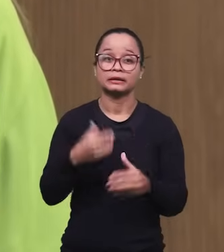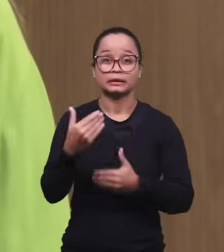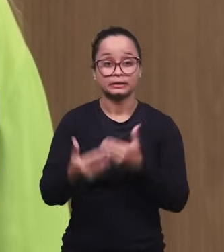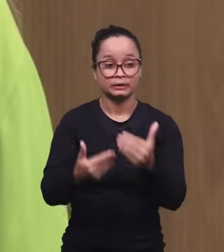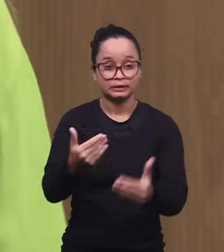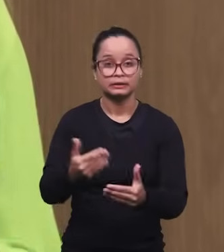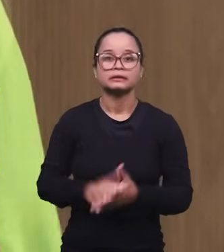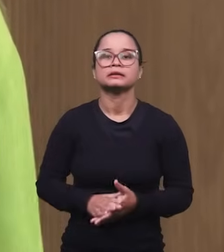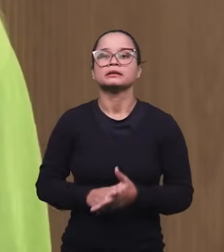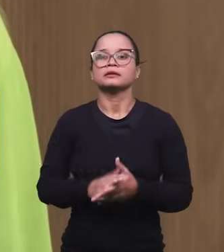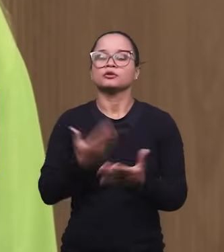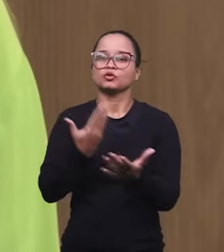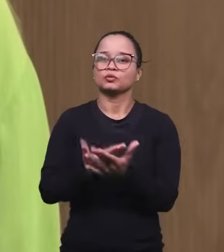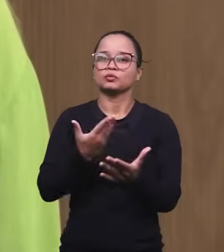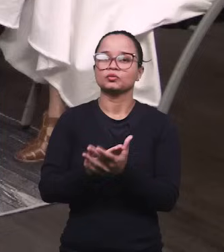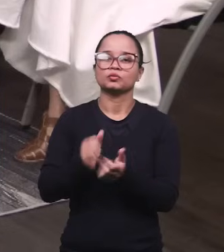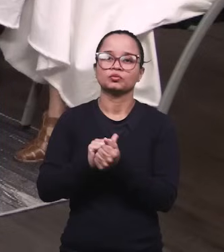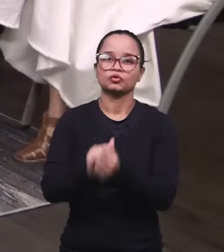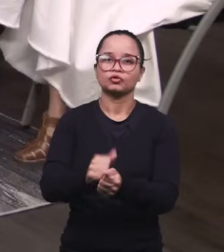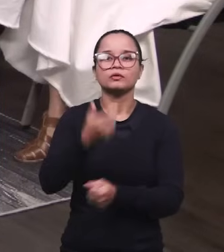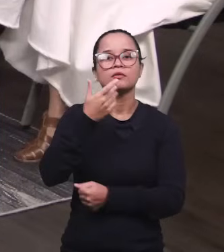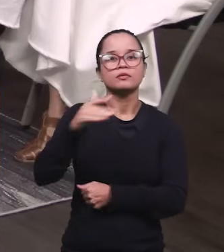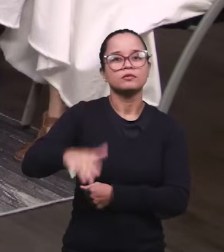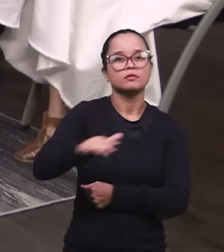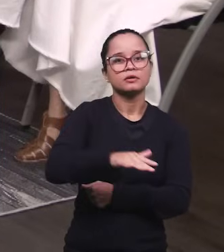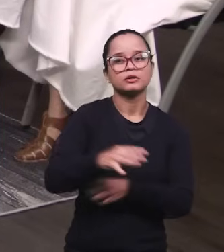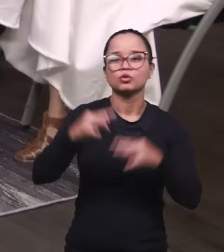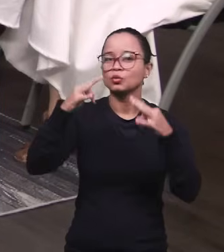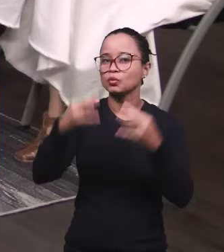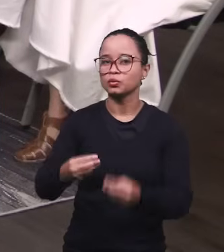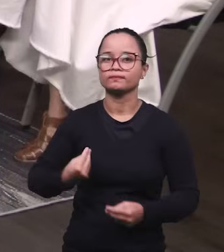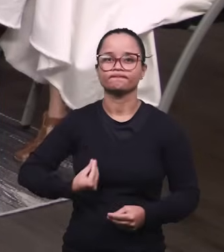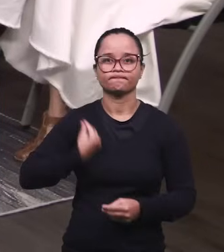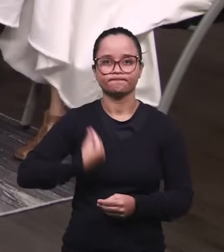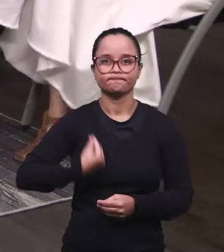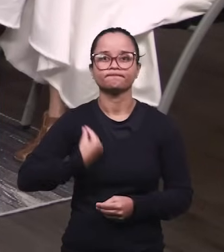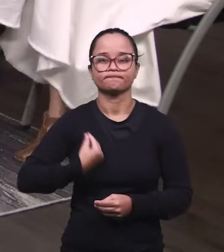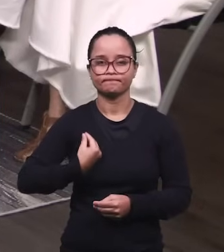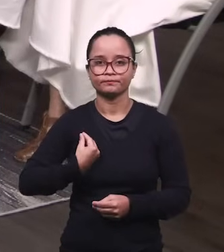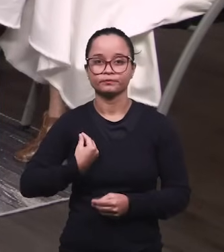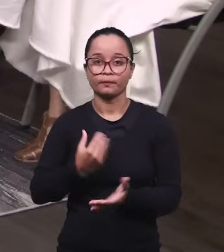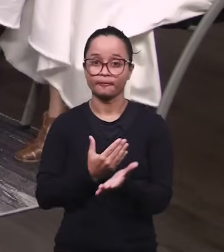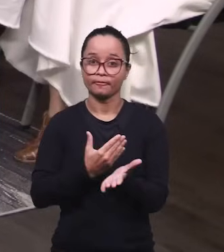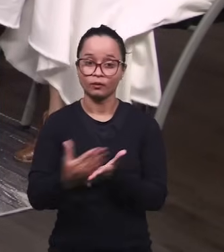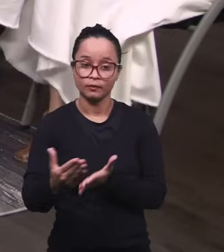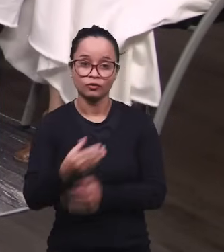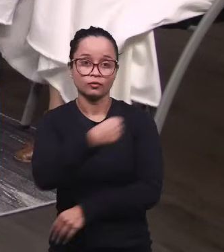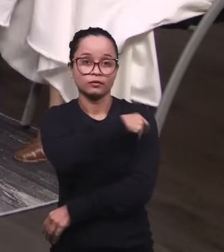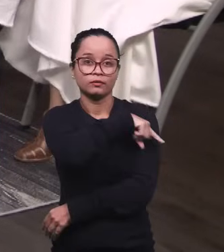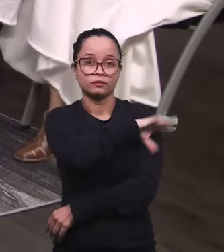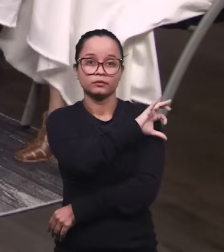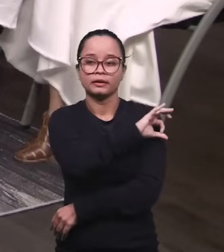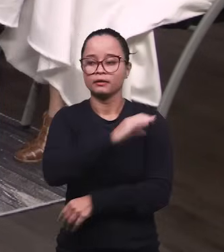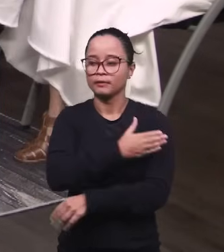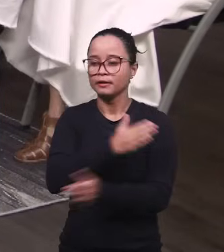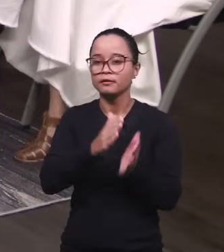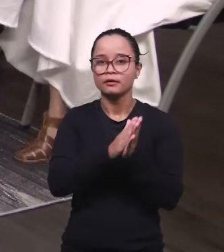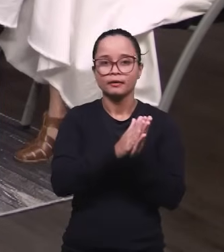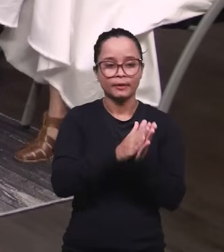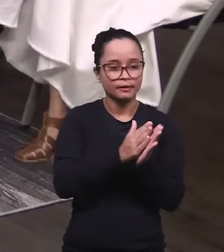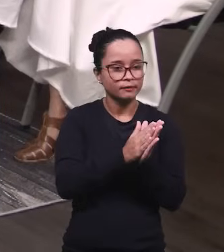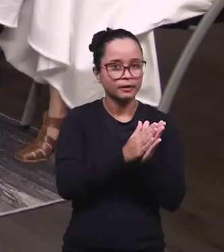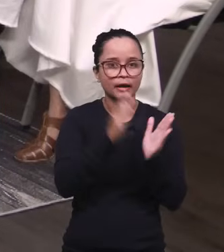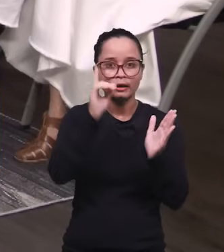desse hábito de estudo junto com as crianças. Até mesmo para toda a vida. Por exemplo, toda a vida. Começou ali no fundamental, gente, mas ele vai levar